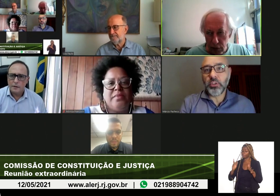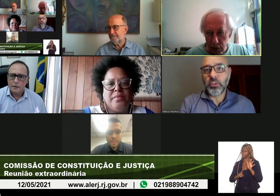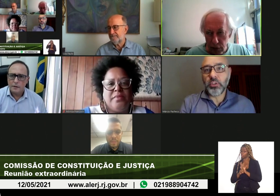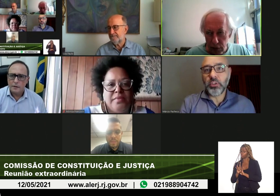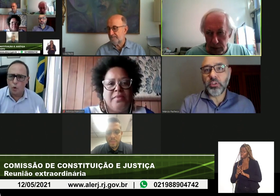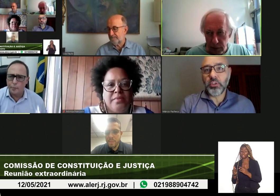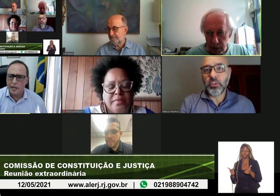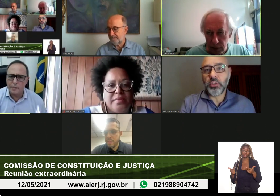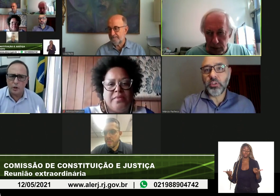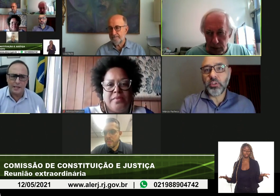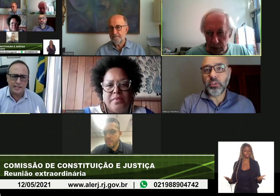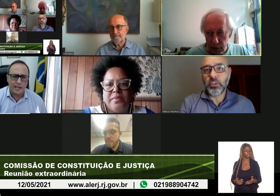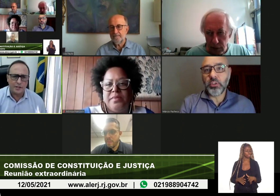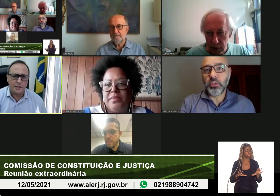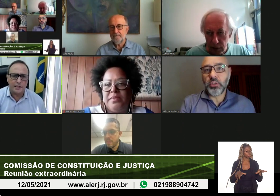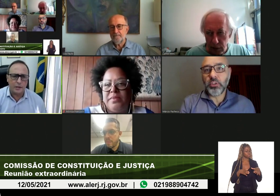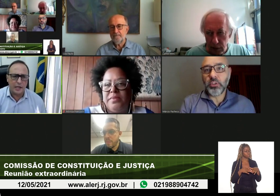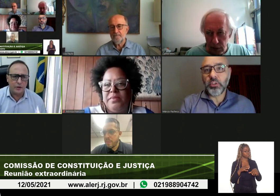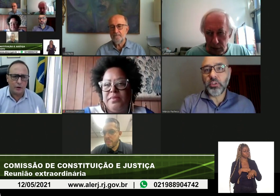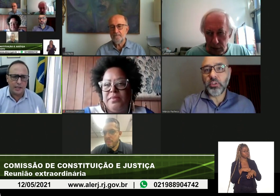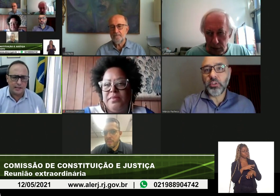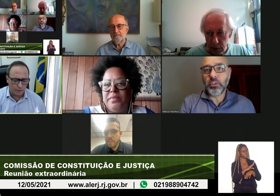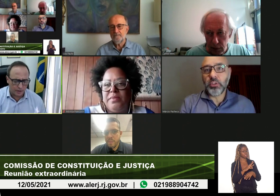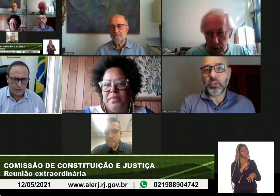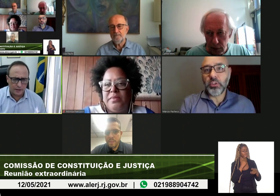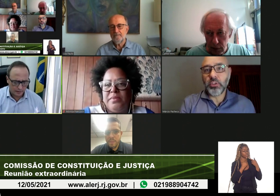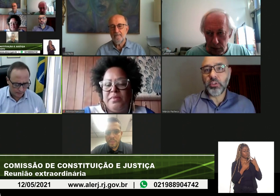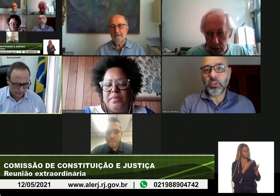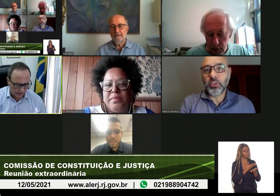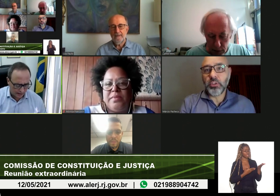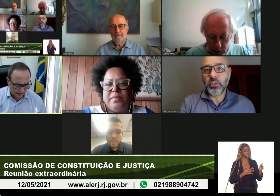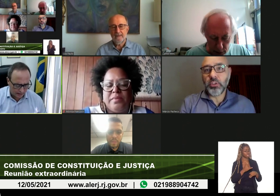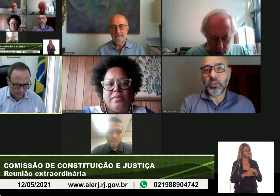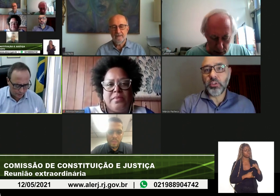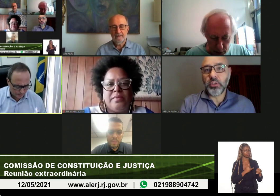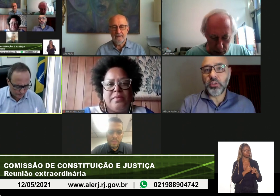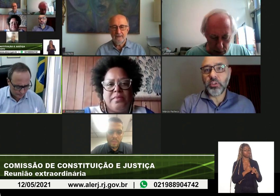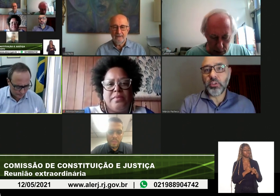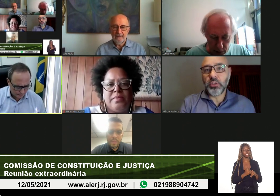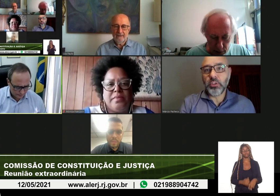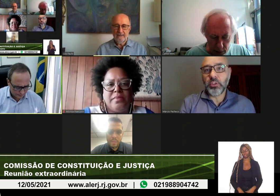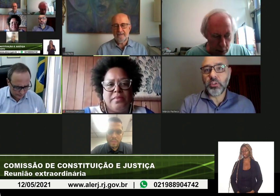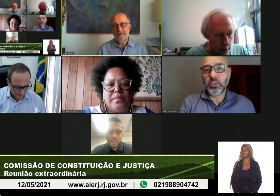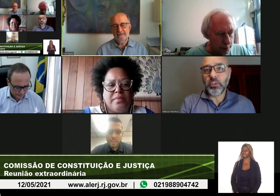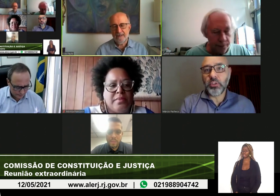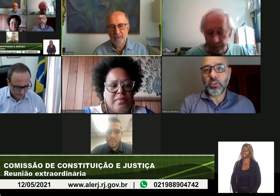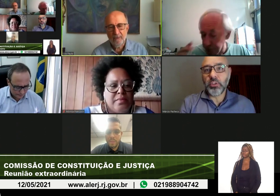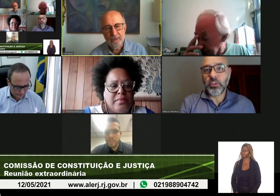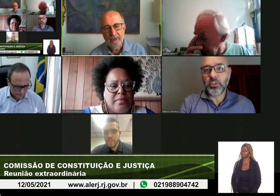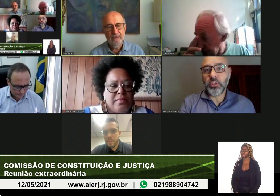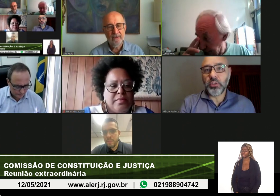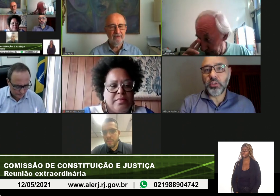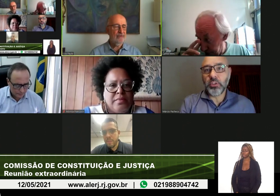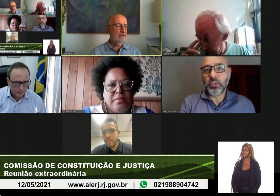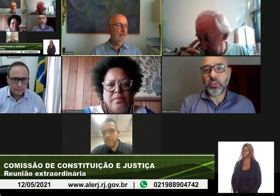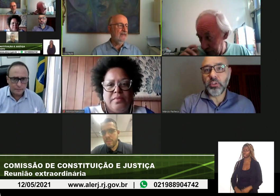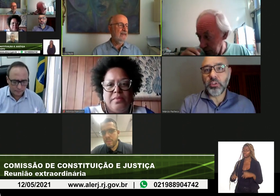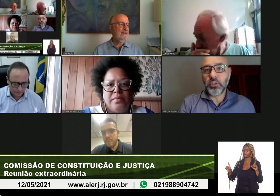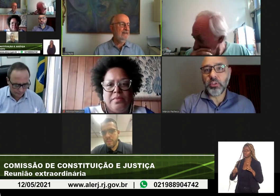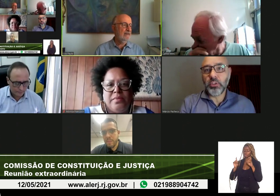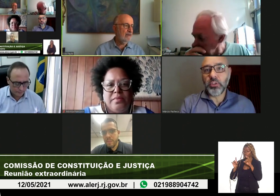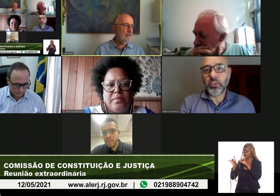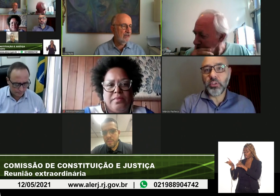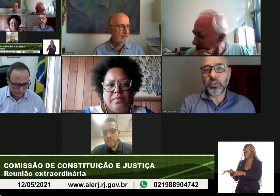como. No grupo, ele mandou a mensagem dizendo que perdeu a conexão aqui. Está tentando. Ele sai do computador e vai para o